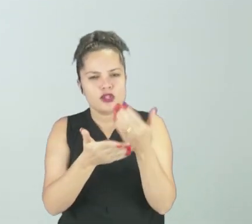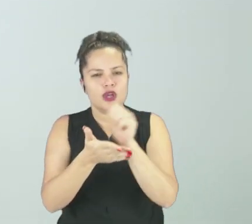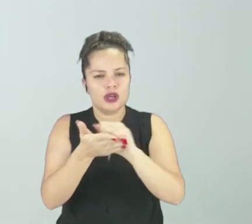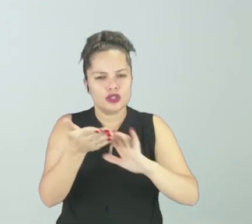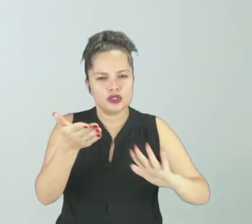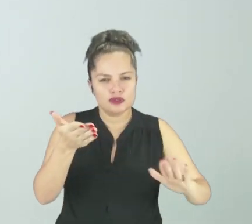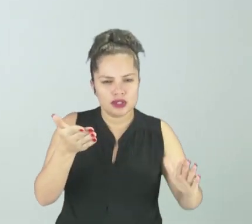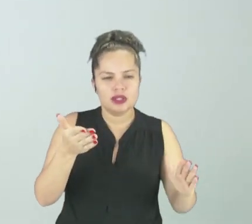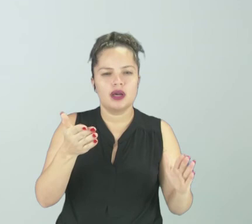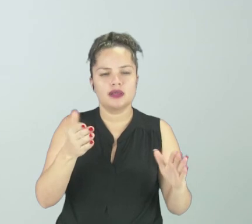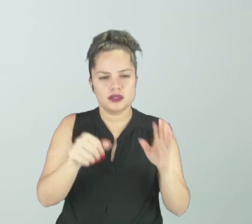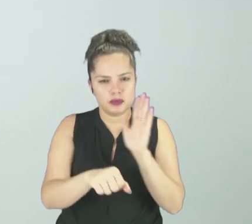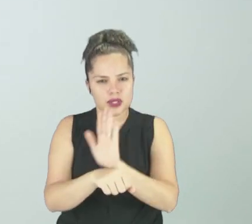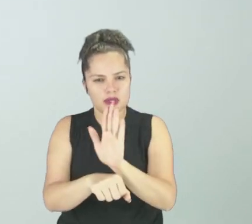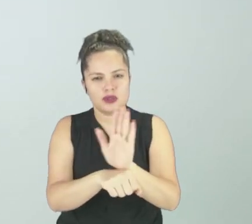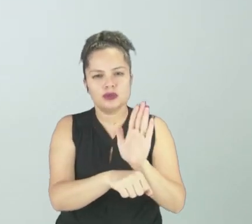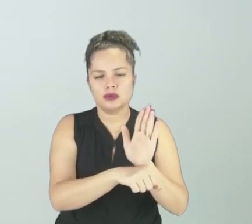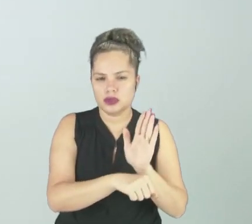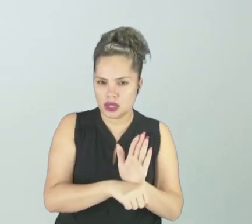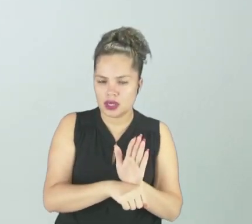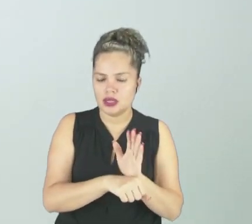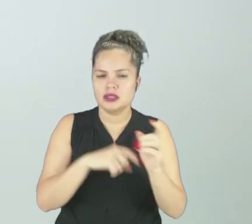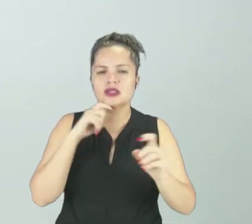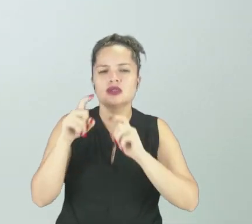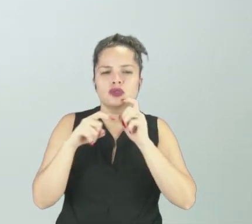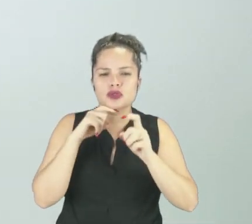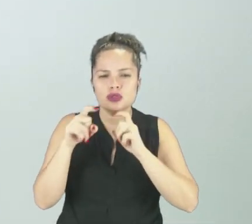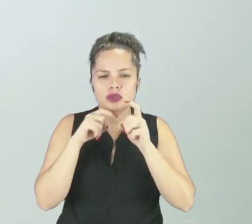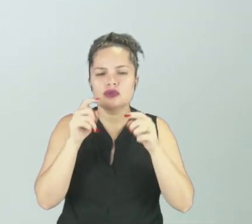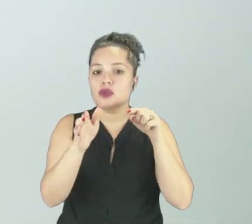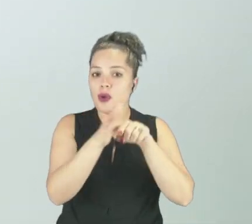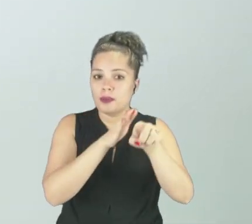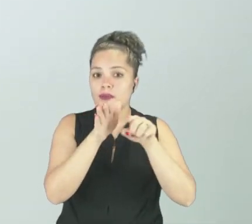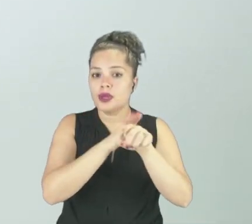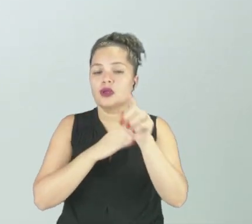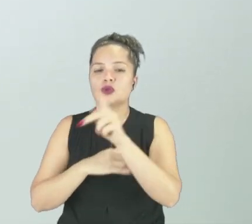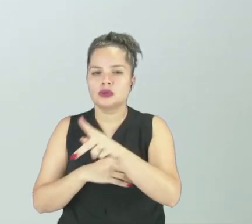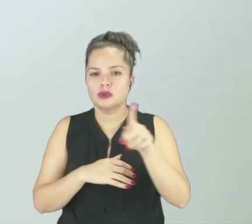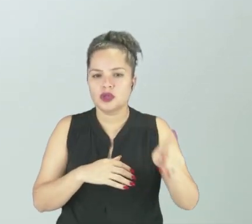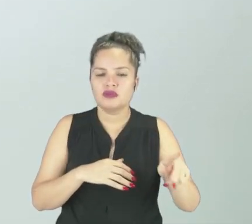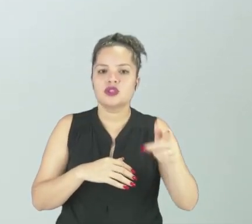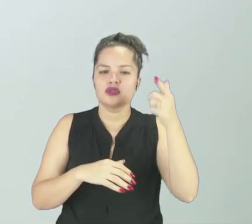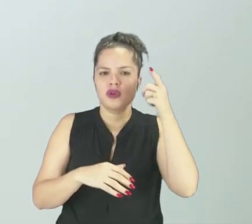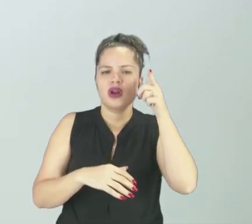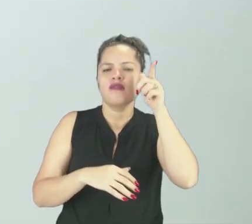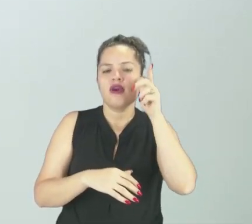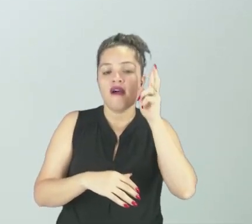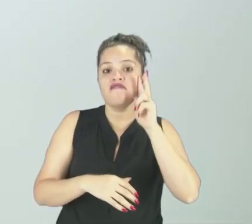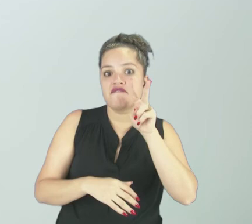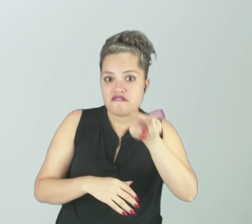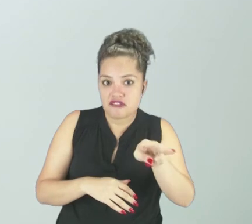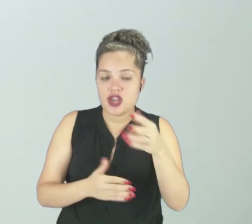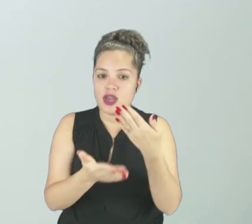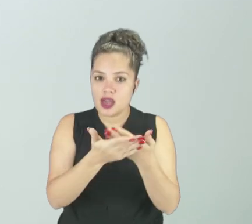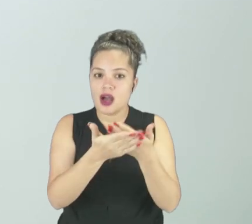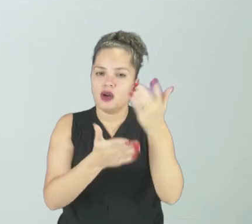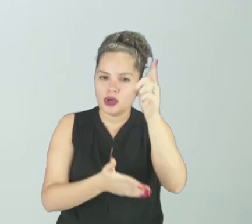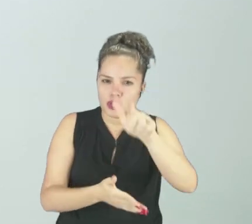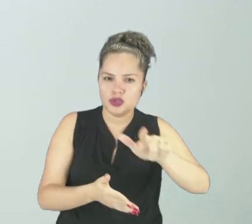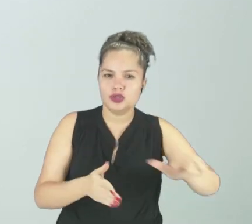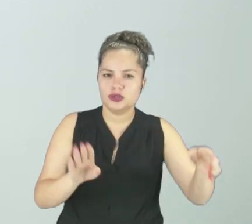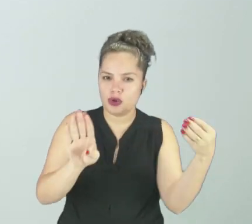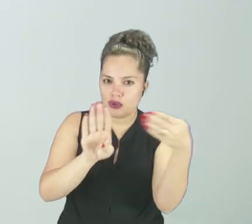complementares e, se houver dúvida, consulte ao seu professor ou reveja essas aulas e outras aulas para dar